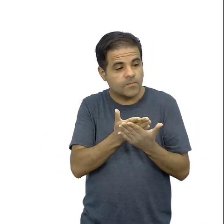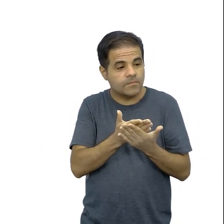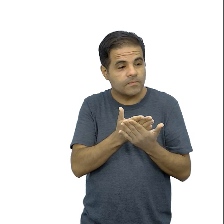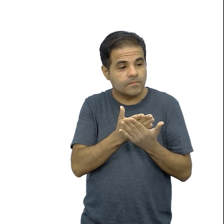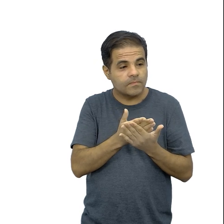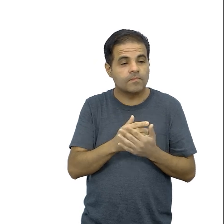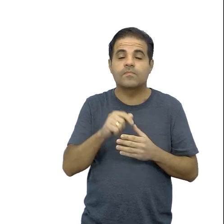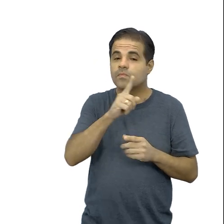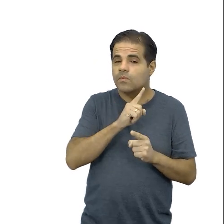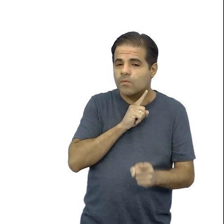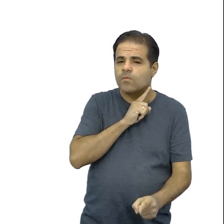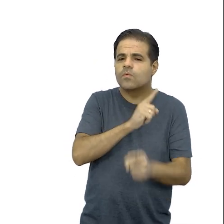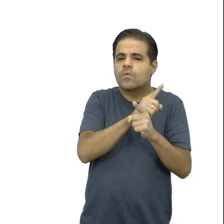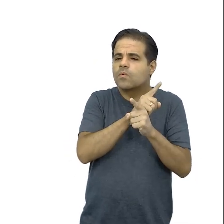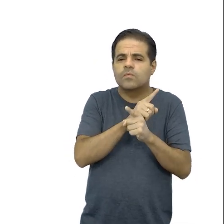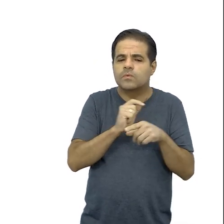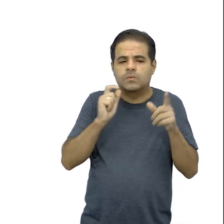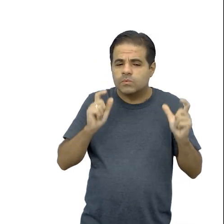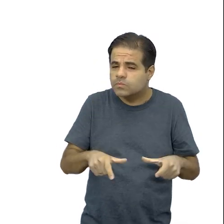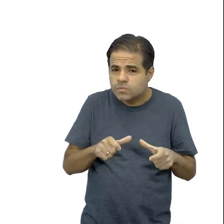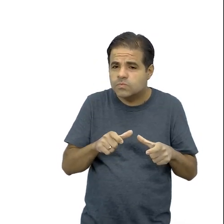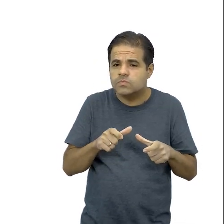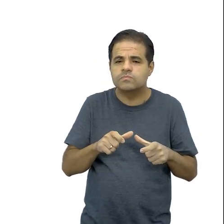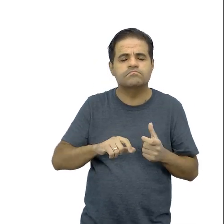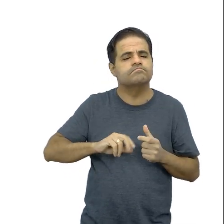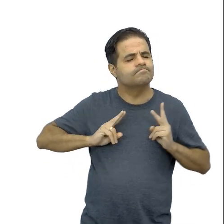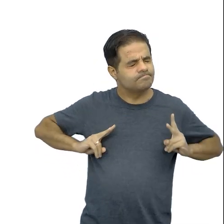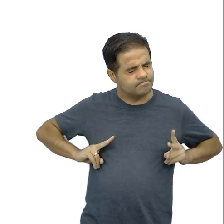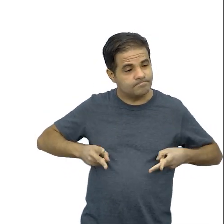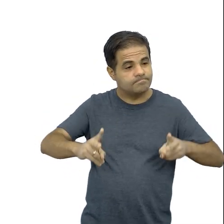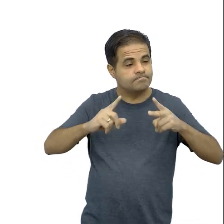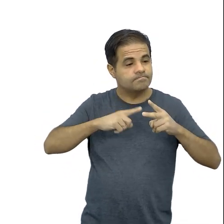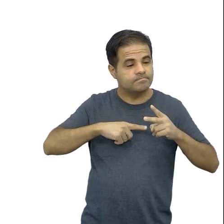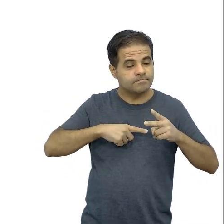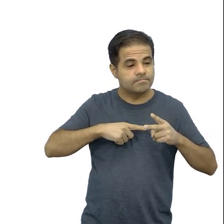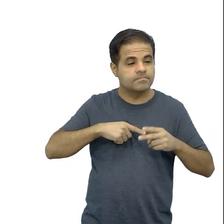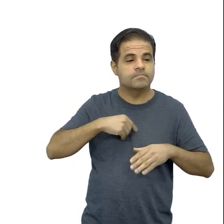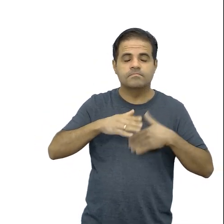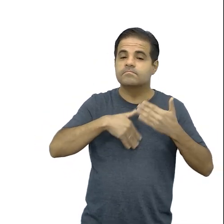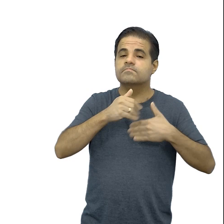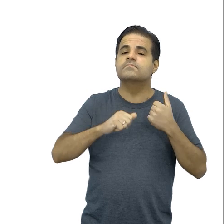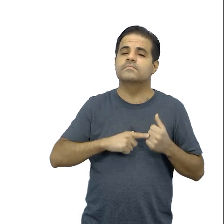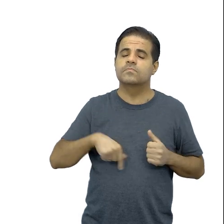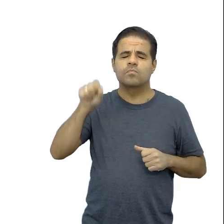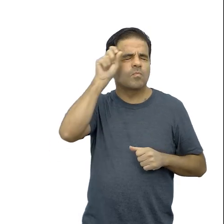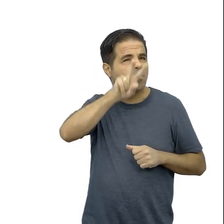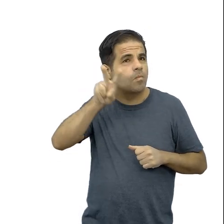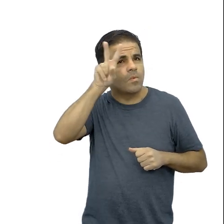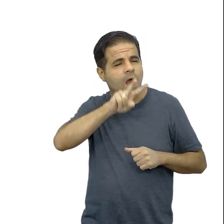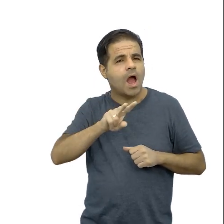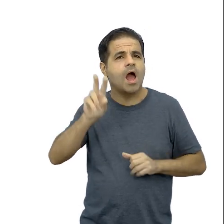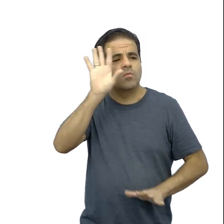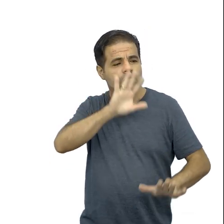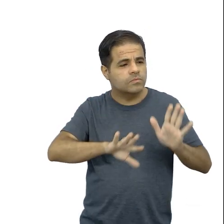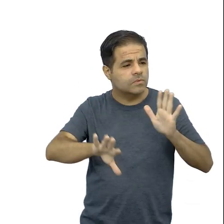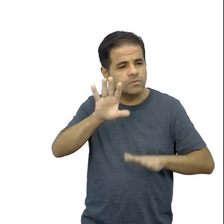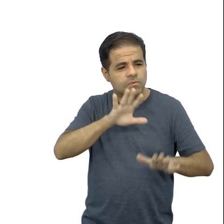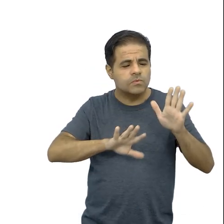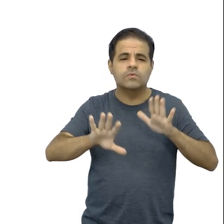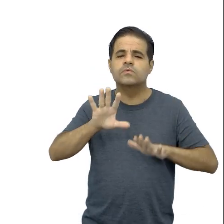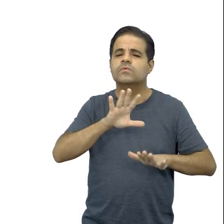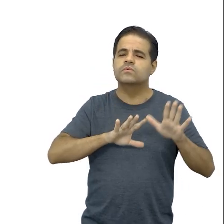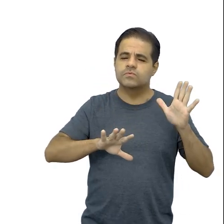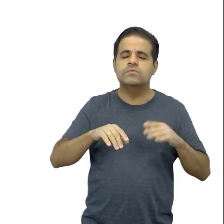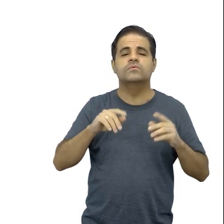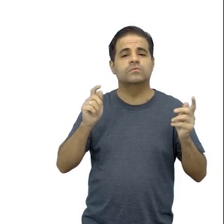onde é que eu encontro isso, né? Então, nós sempre temos, assim, um olhar, né, muito cuidadoso para isso,